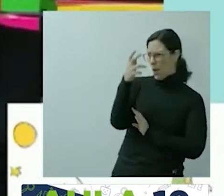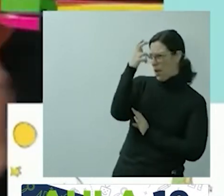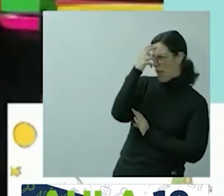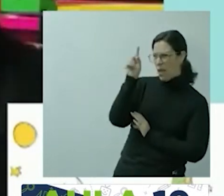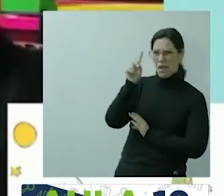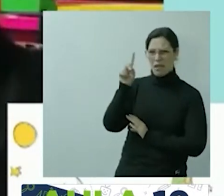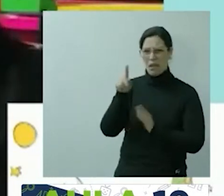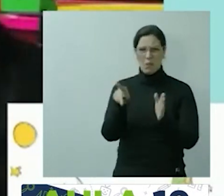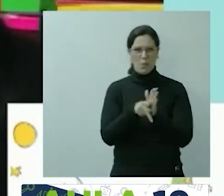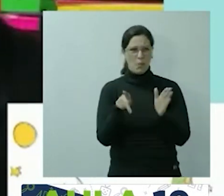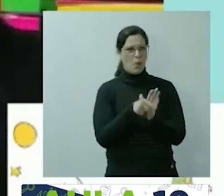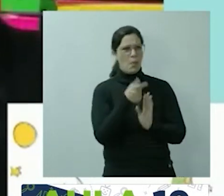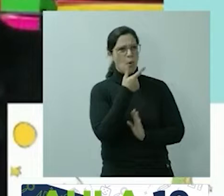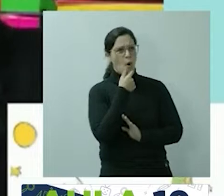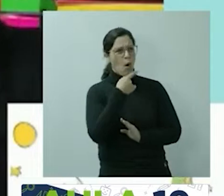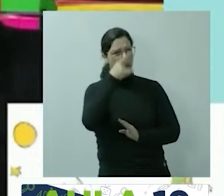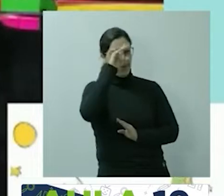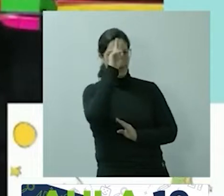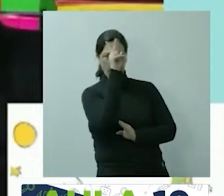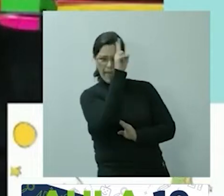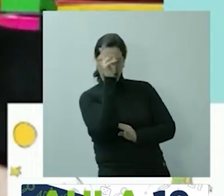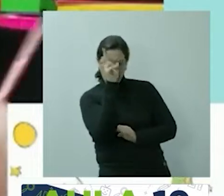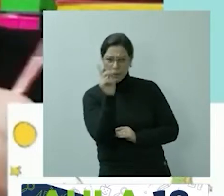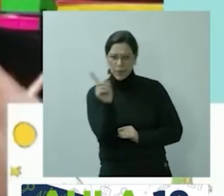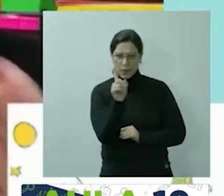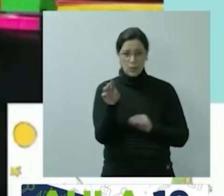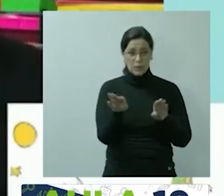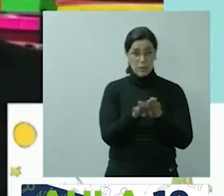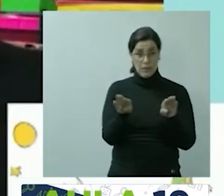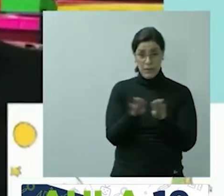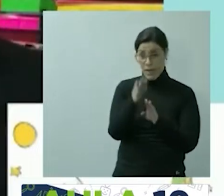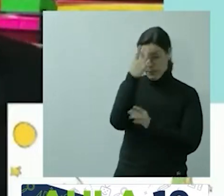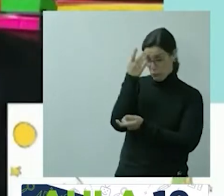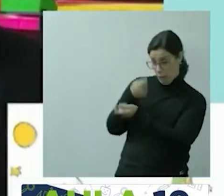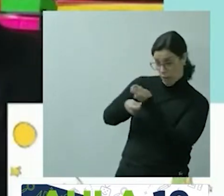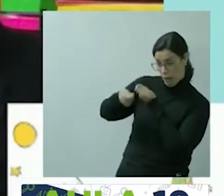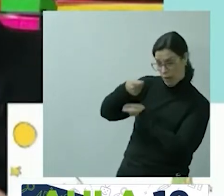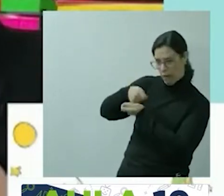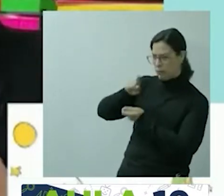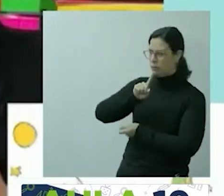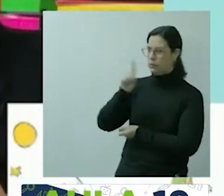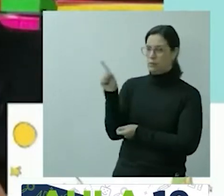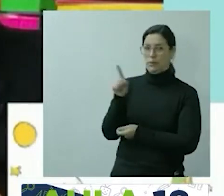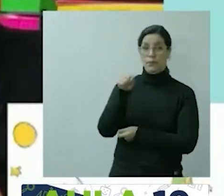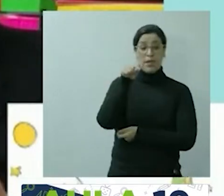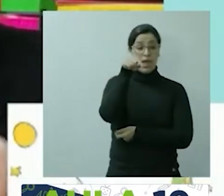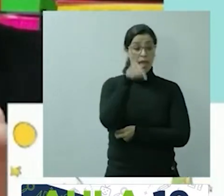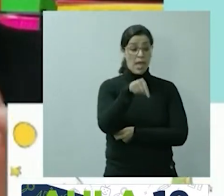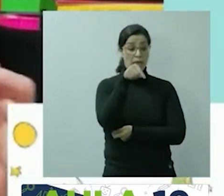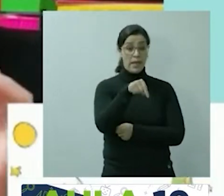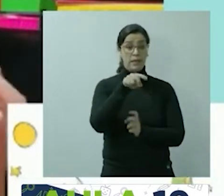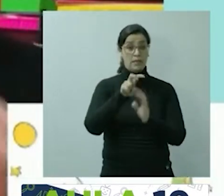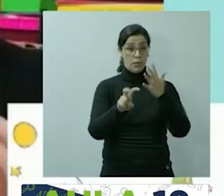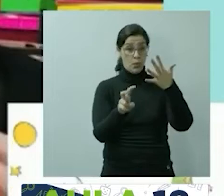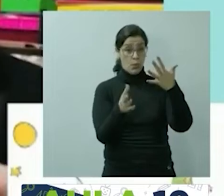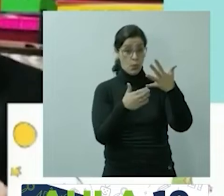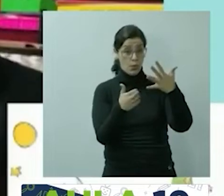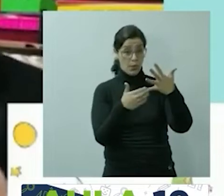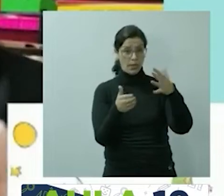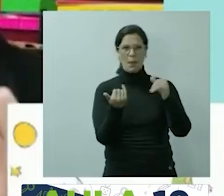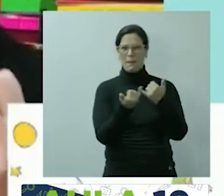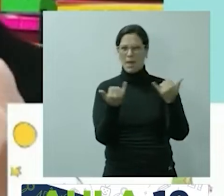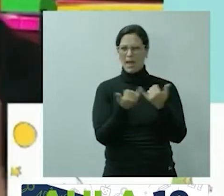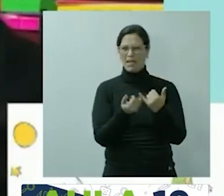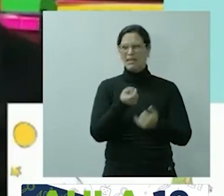nem como o do bêbado, nem como daquele empresário, que realmente negócio. Mas era um planeta também meio